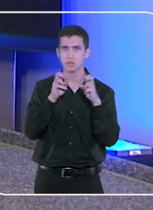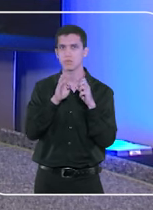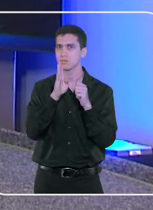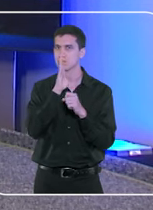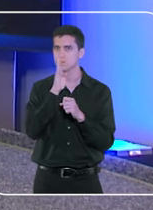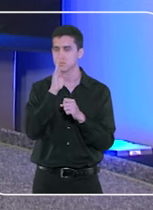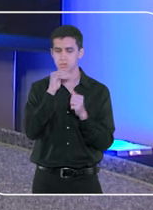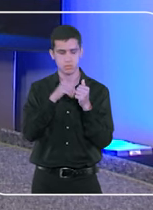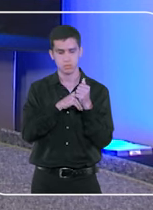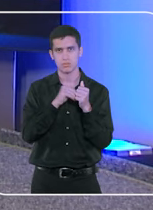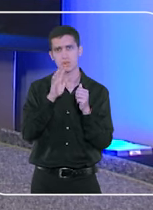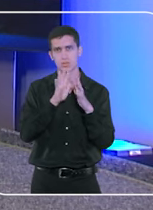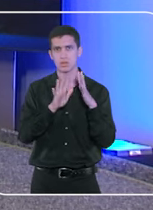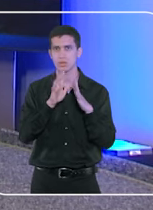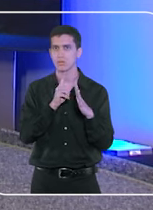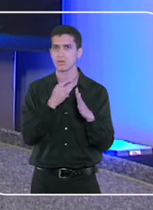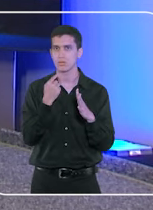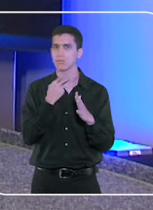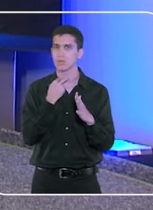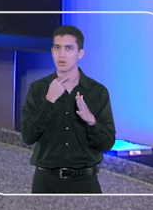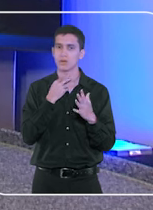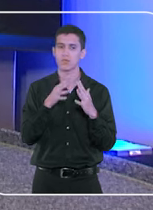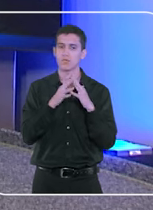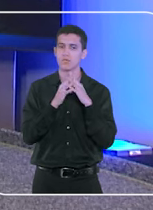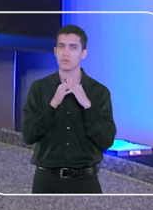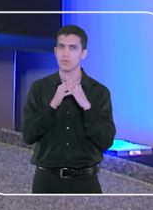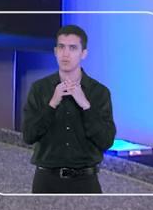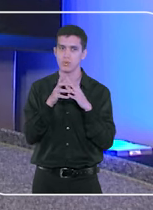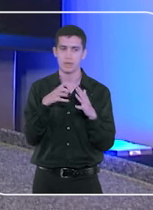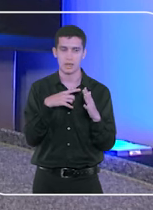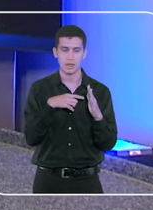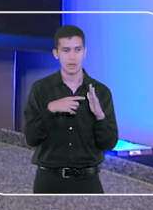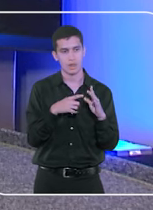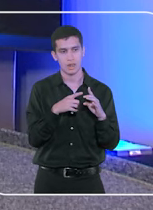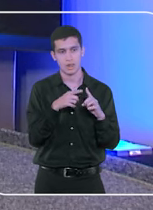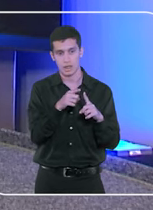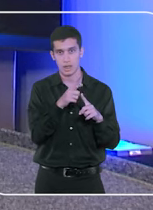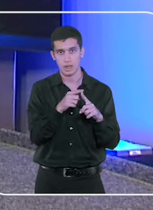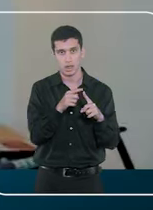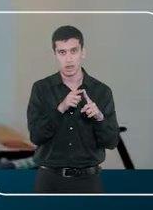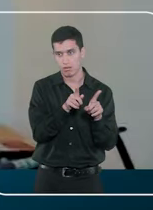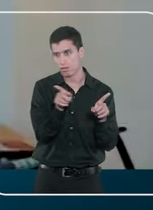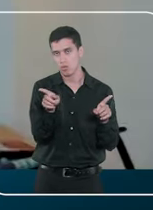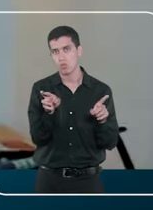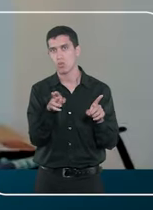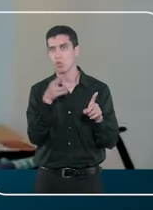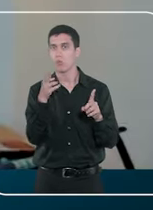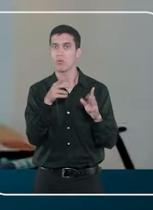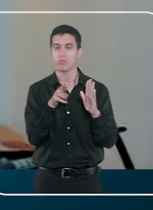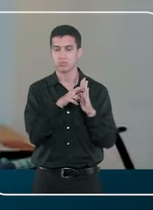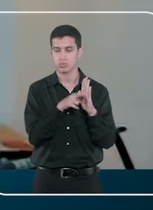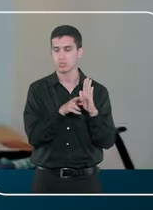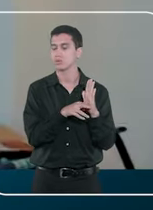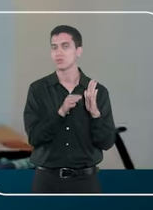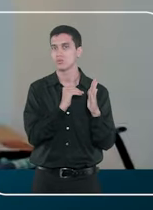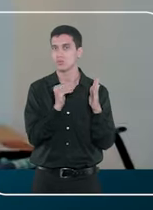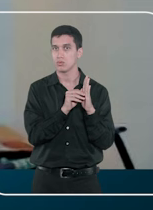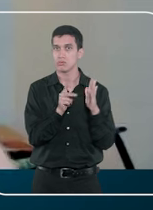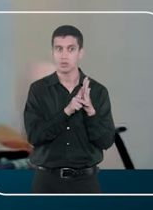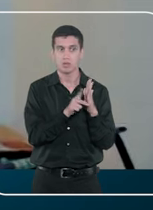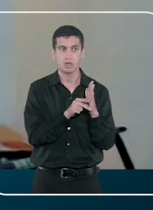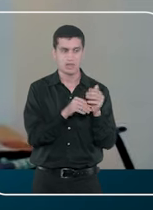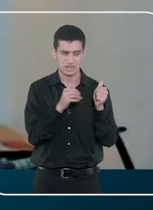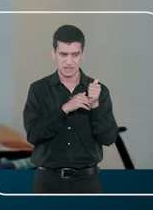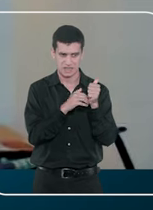cuidado, a gente não pode confundir o que seja o desvio com a regra. Vazamentos de situações assim, de caráter altamente sigiloso, pode